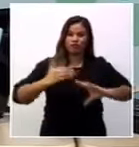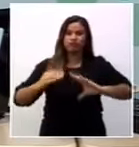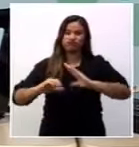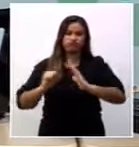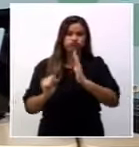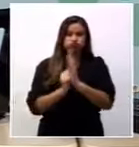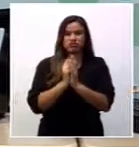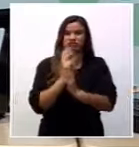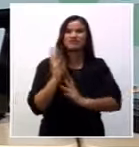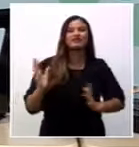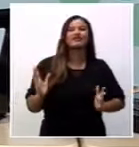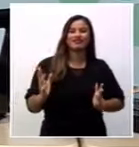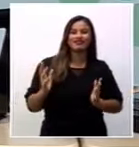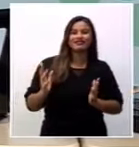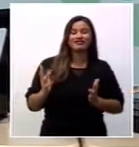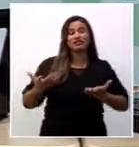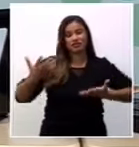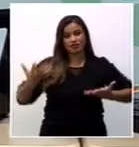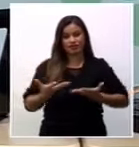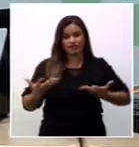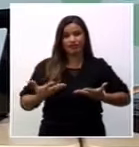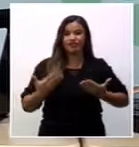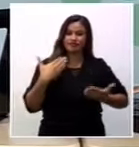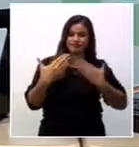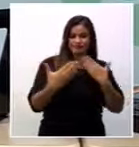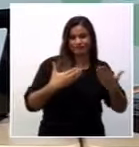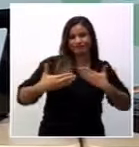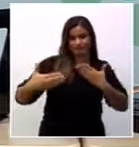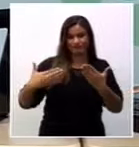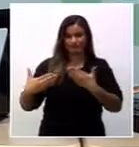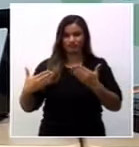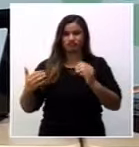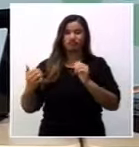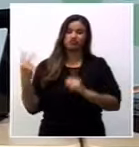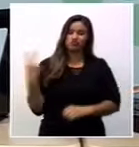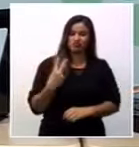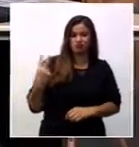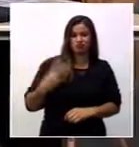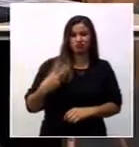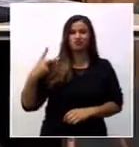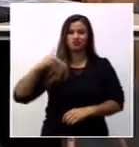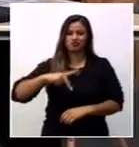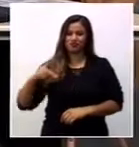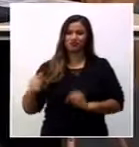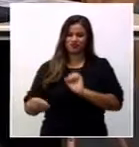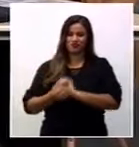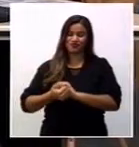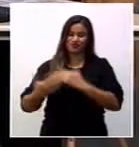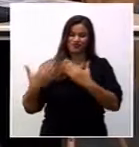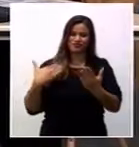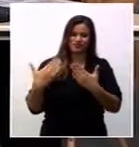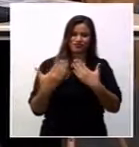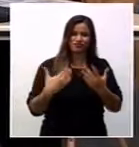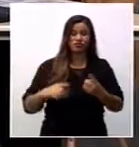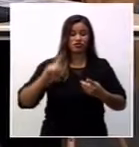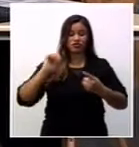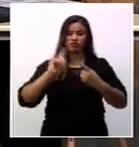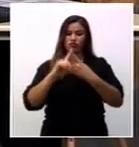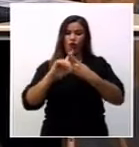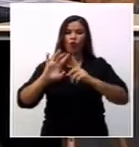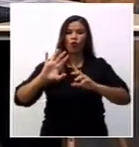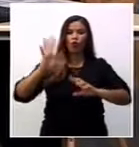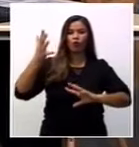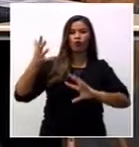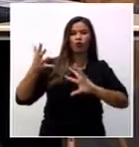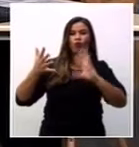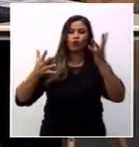alunos e agora nós vamos para a discussão dessas questões, aqui eu e a professora Andréia. Então, lembrando que o primeiro questionamento é o que é um desastre,